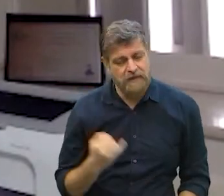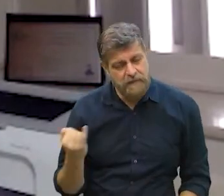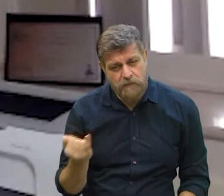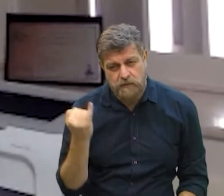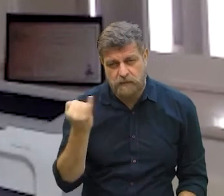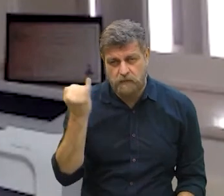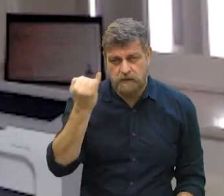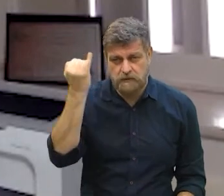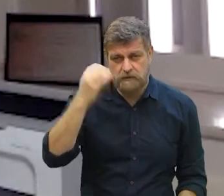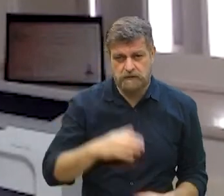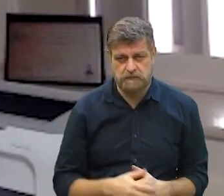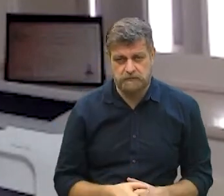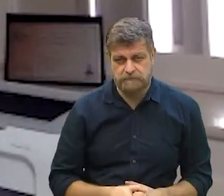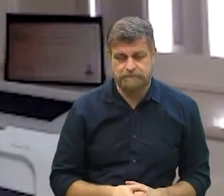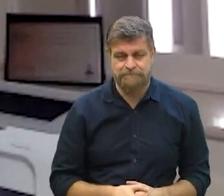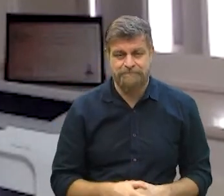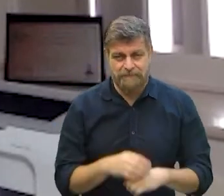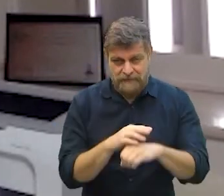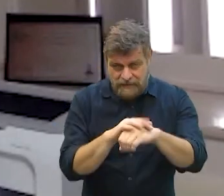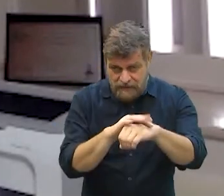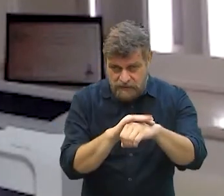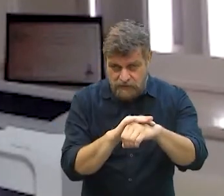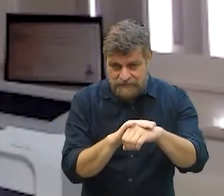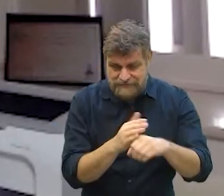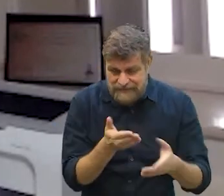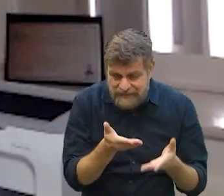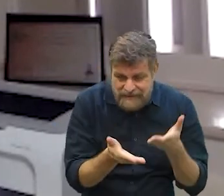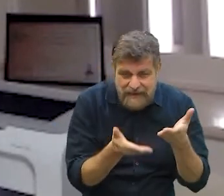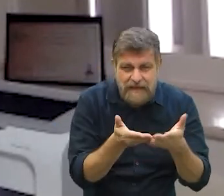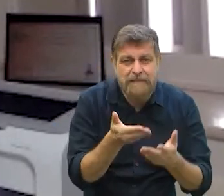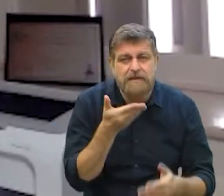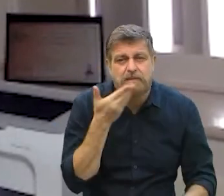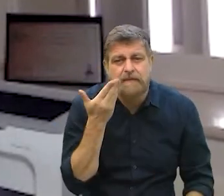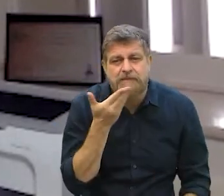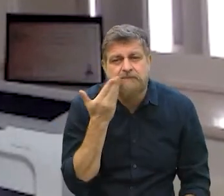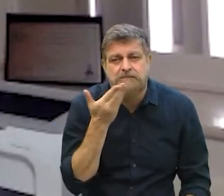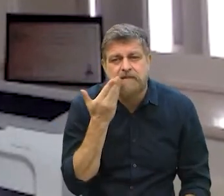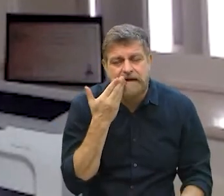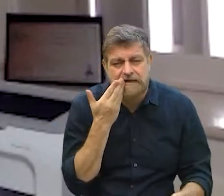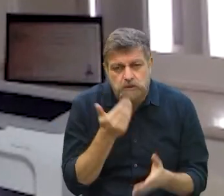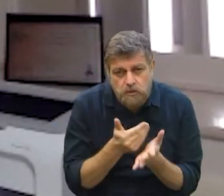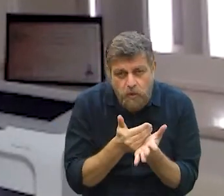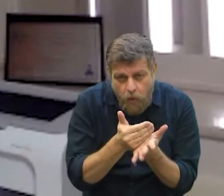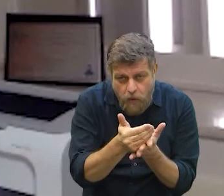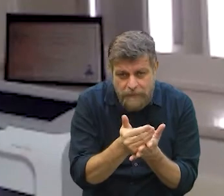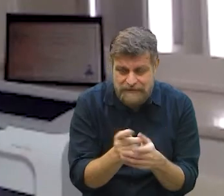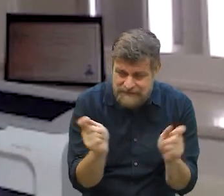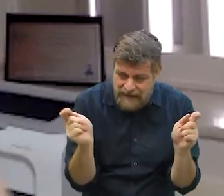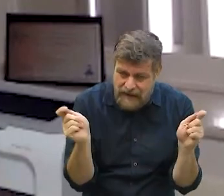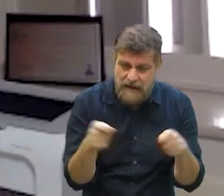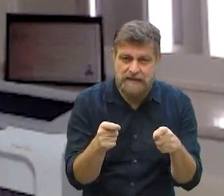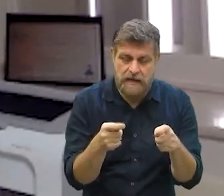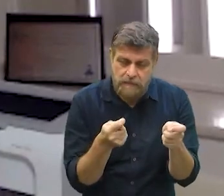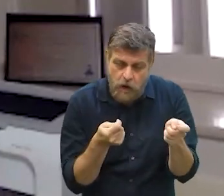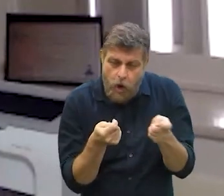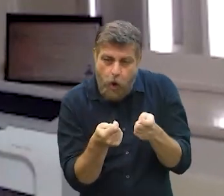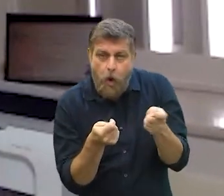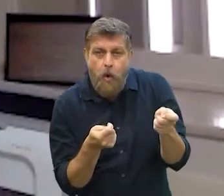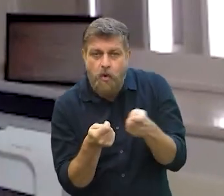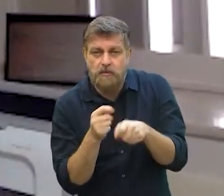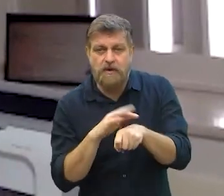prostática. Isso é muito importante. Essas doenças, às vezes, têm tratamentos fáceis, que pode ser muito